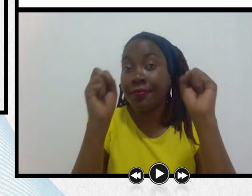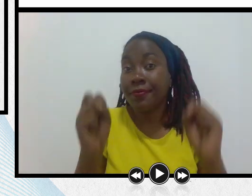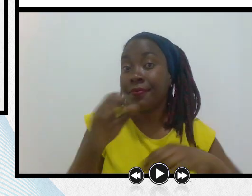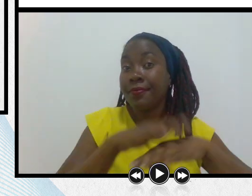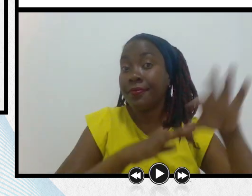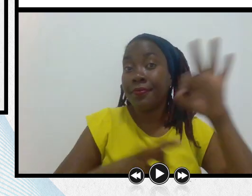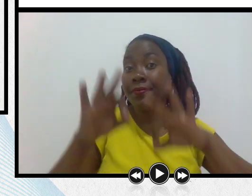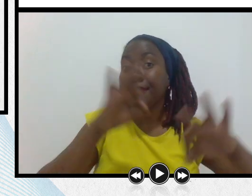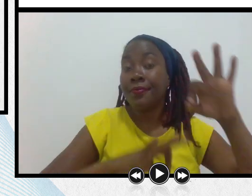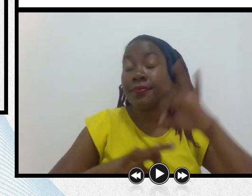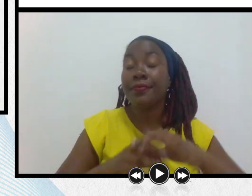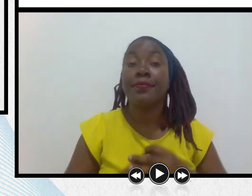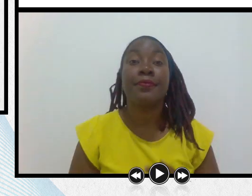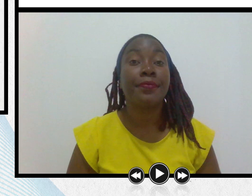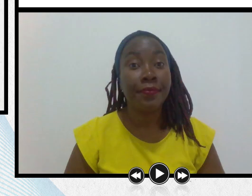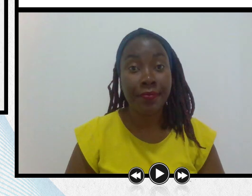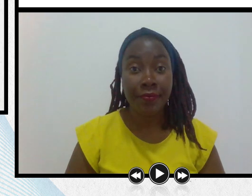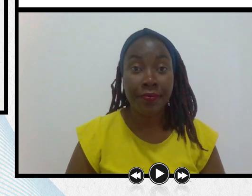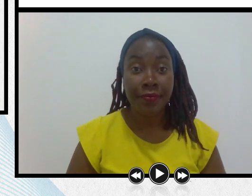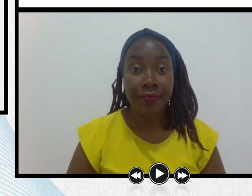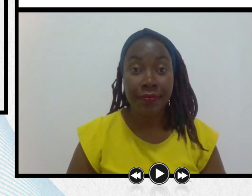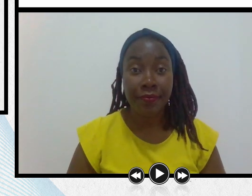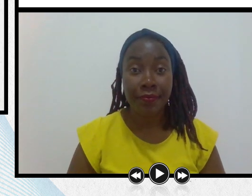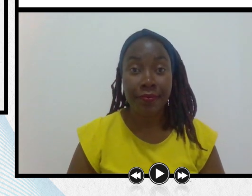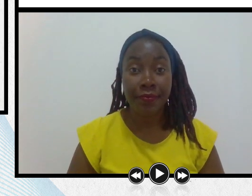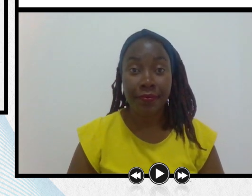foi elaborado para